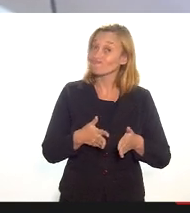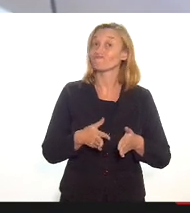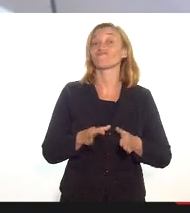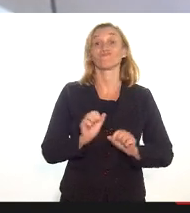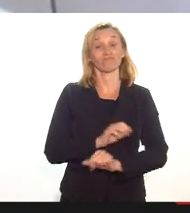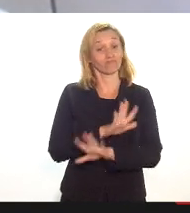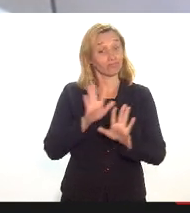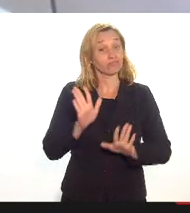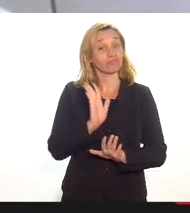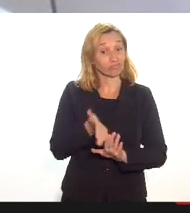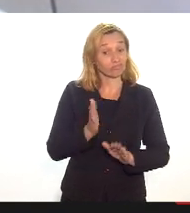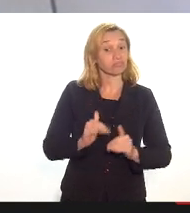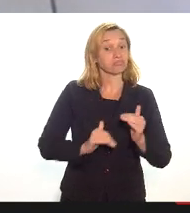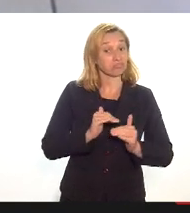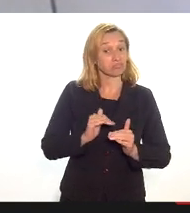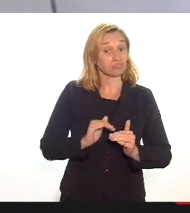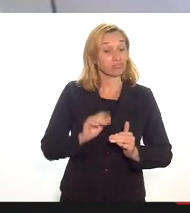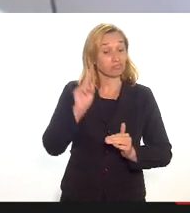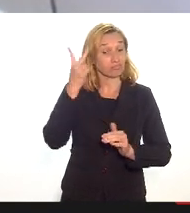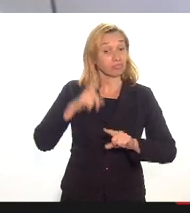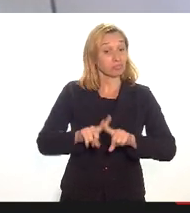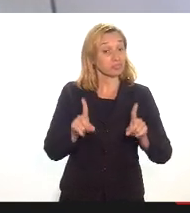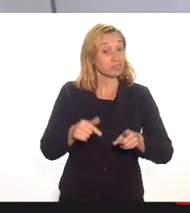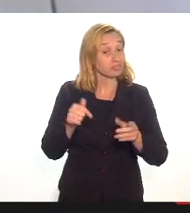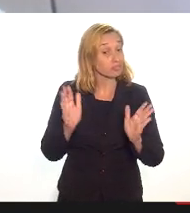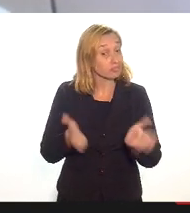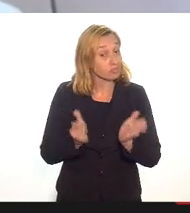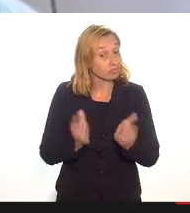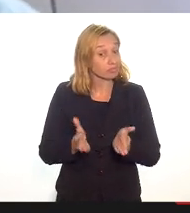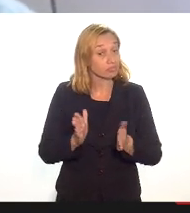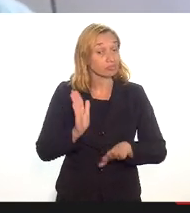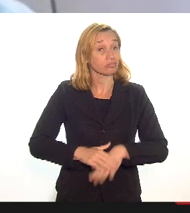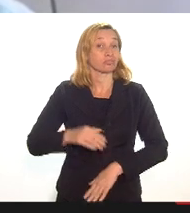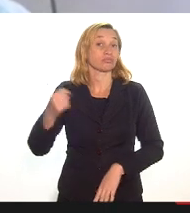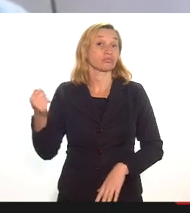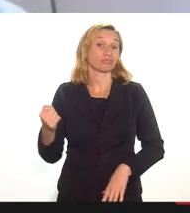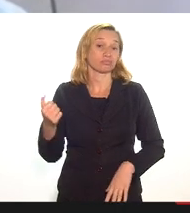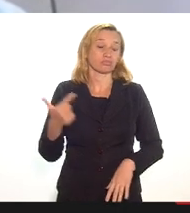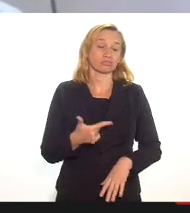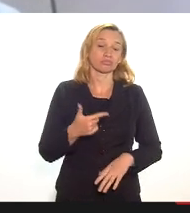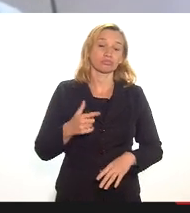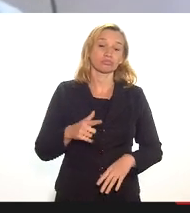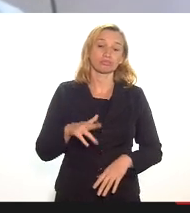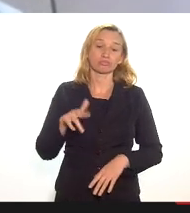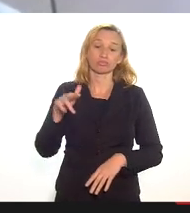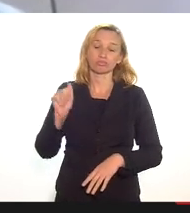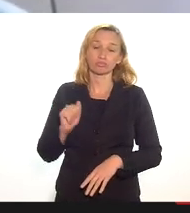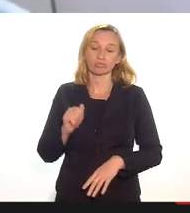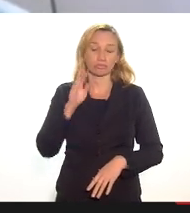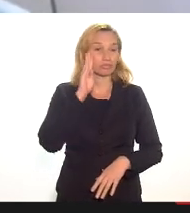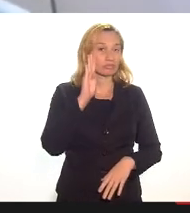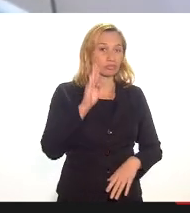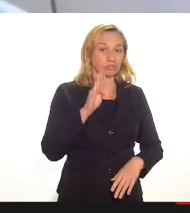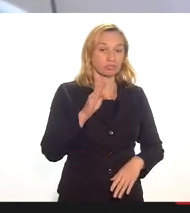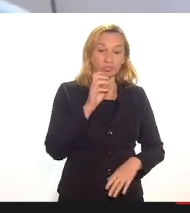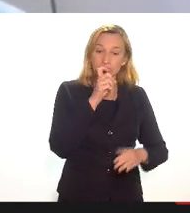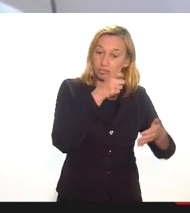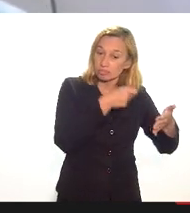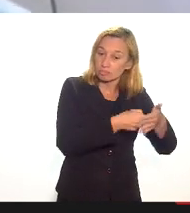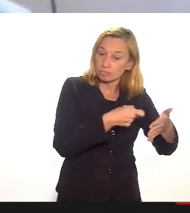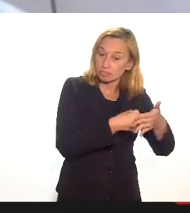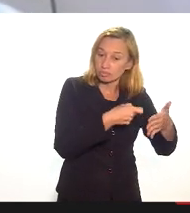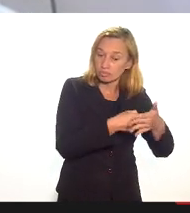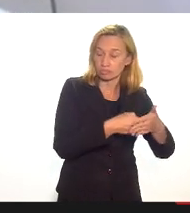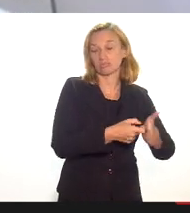claro que isso já é um processo histórico, mas que agora, mais do que nunca, é fundamental a gente apontar e denunciar